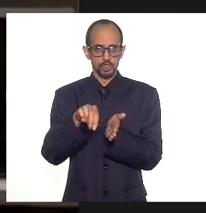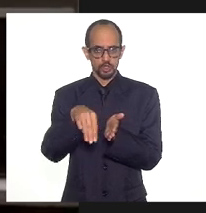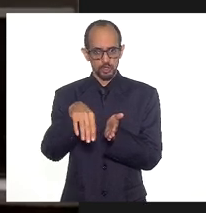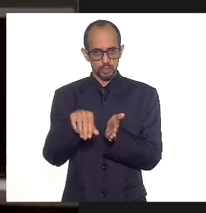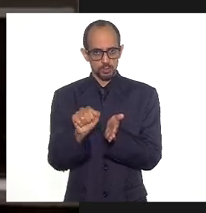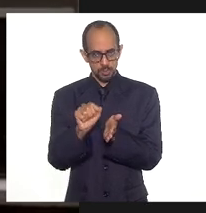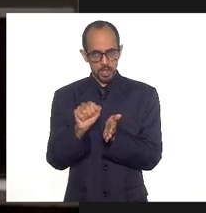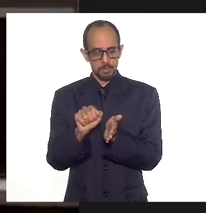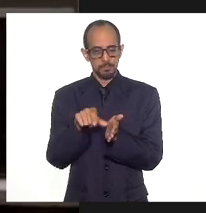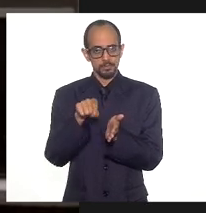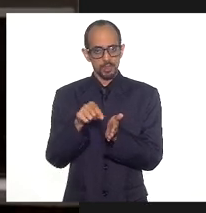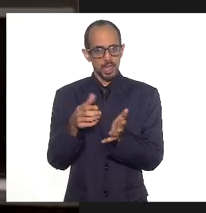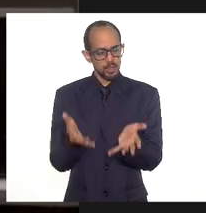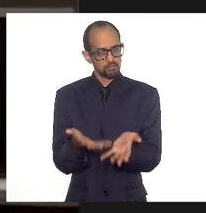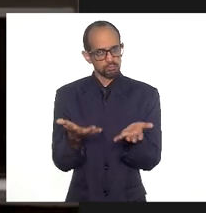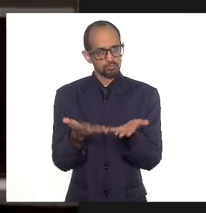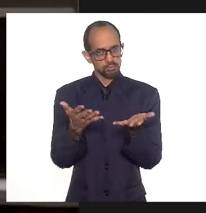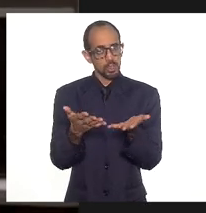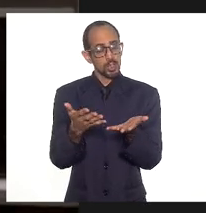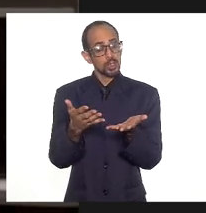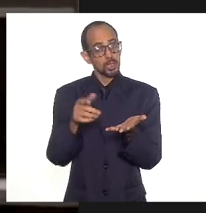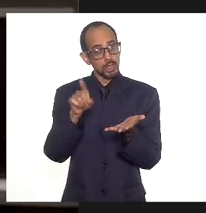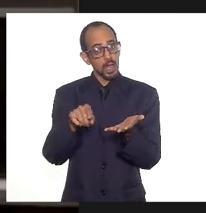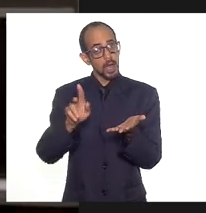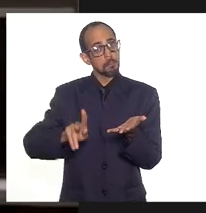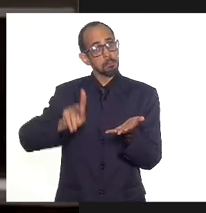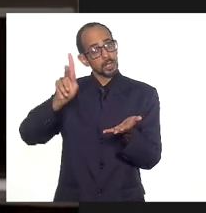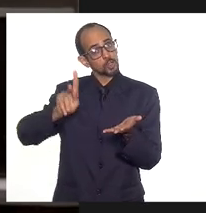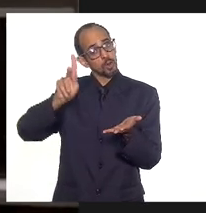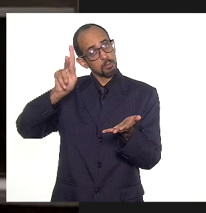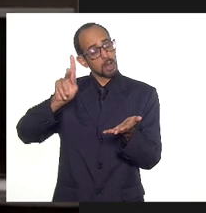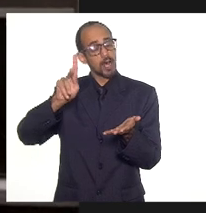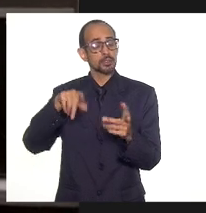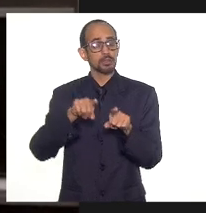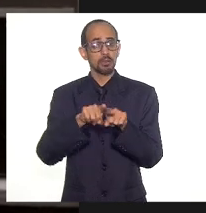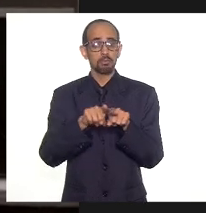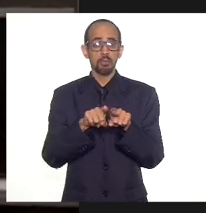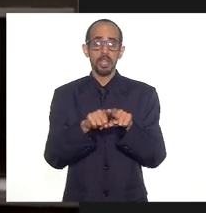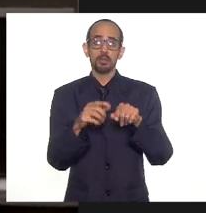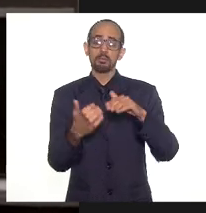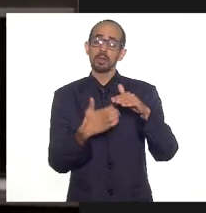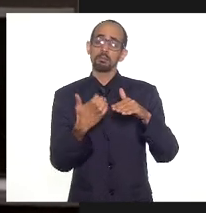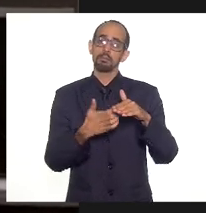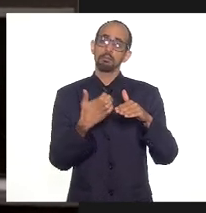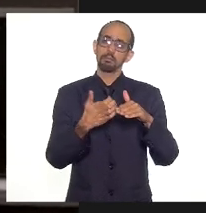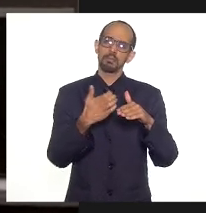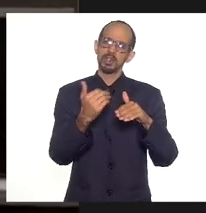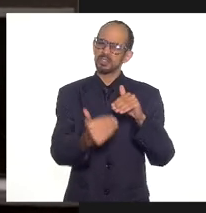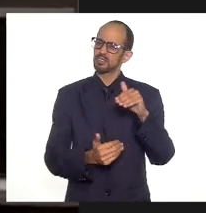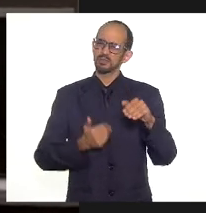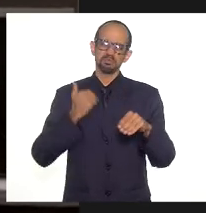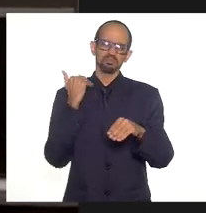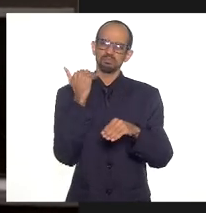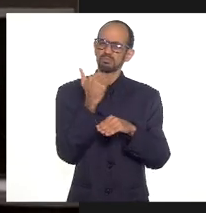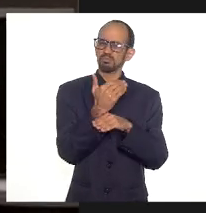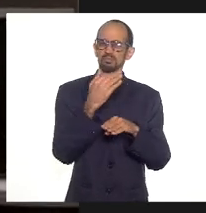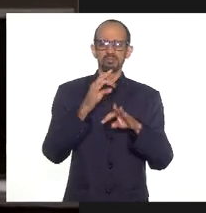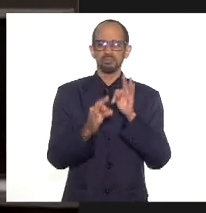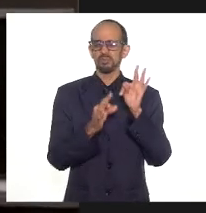tudo, a nossa Petrobras, uma empresa, né, de alta